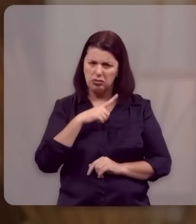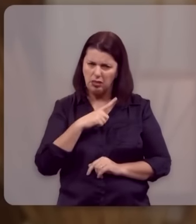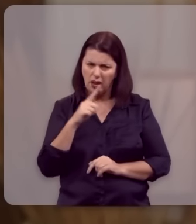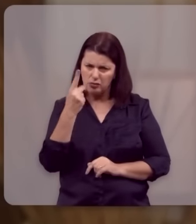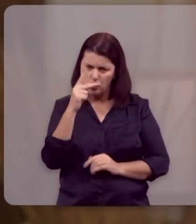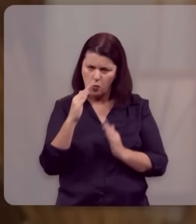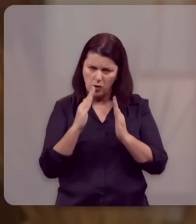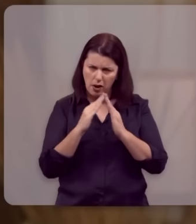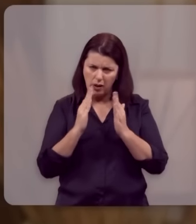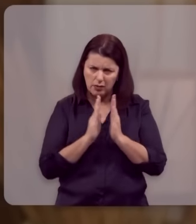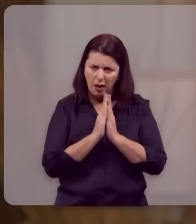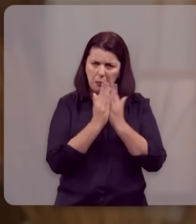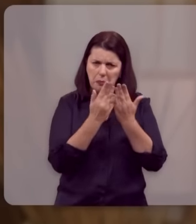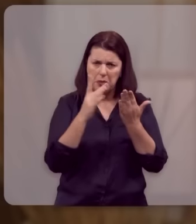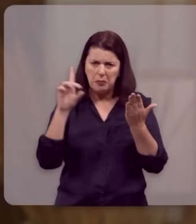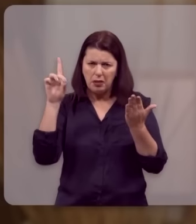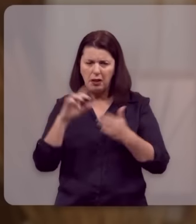Você tem uma Bíblia?